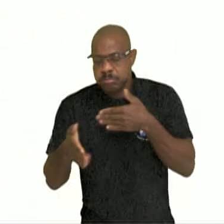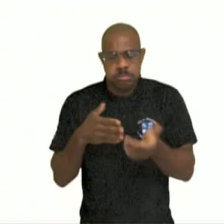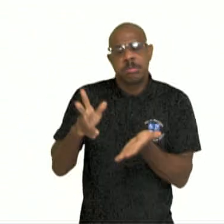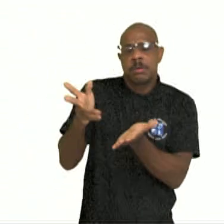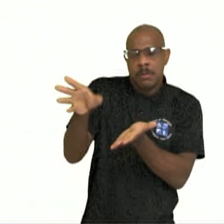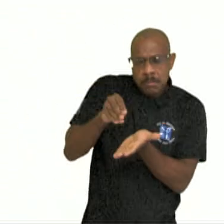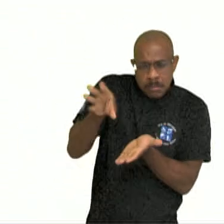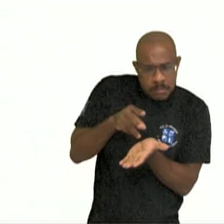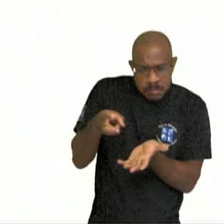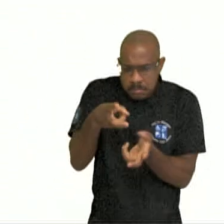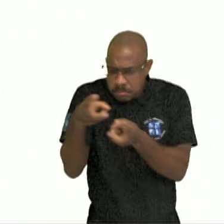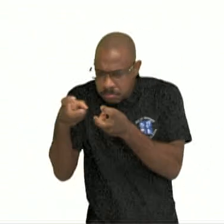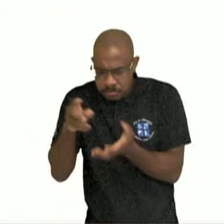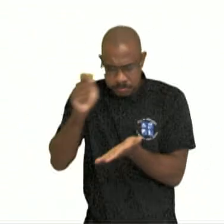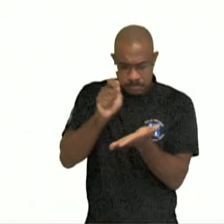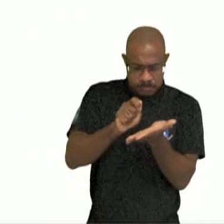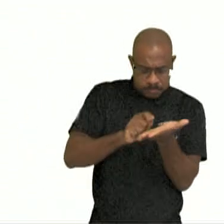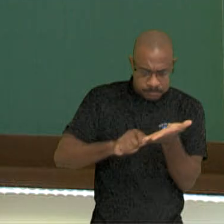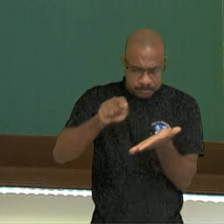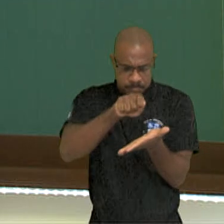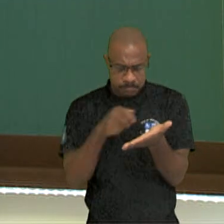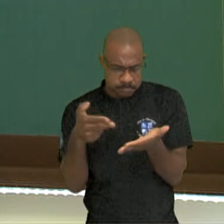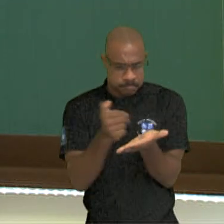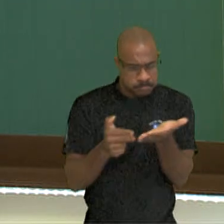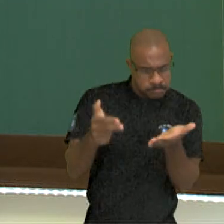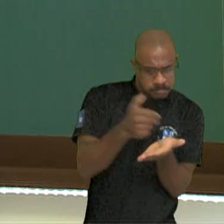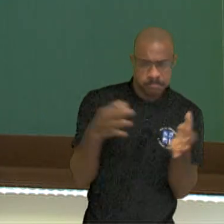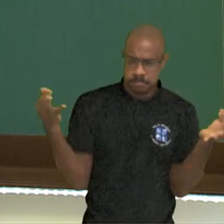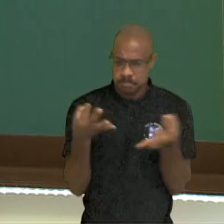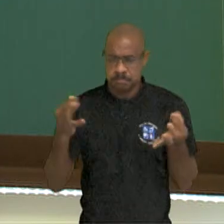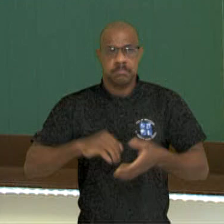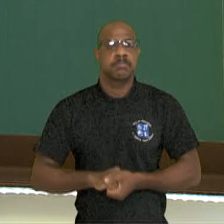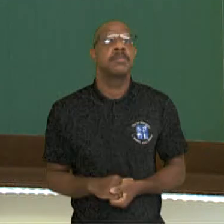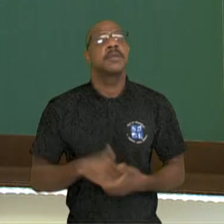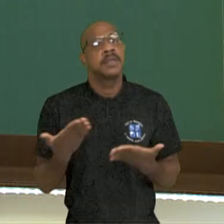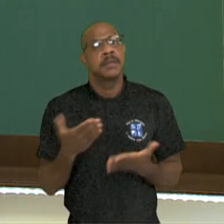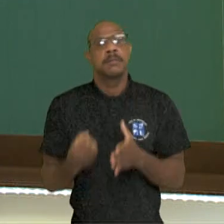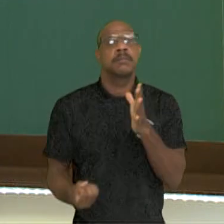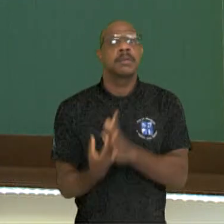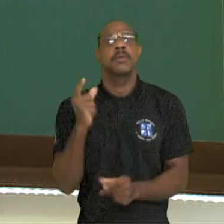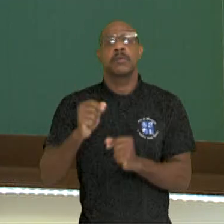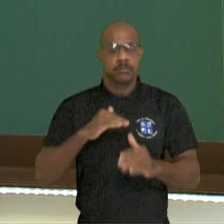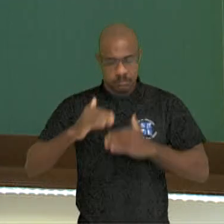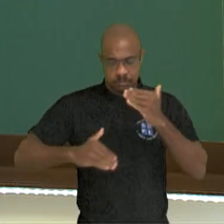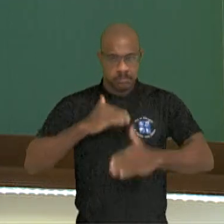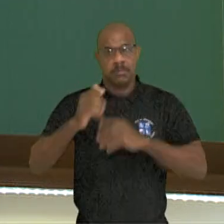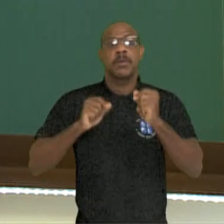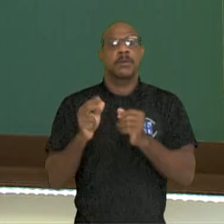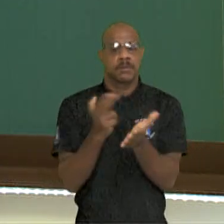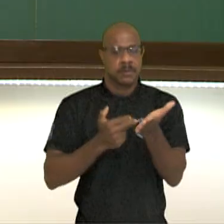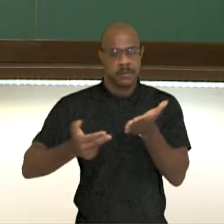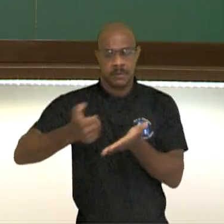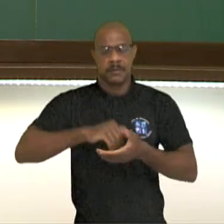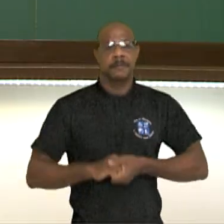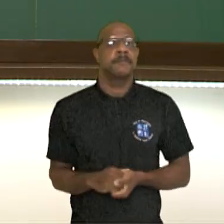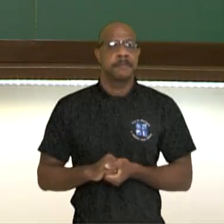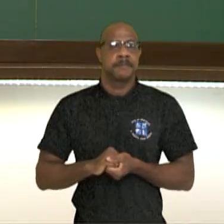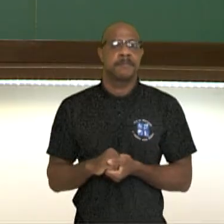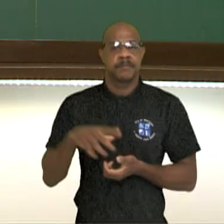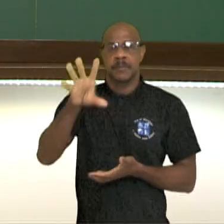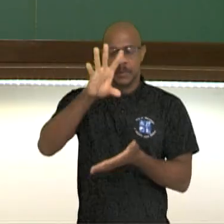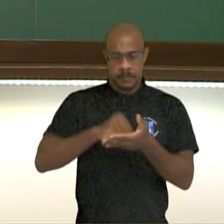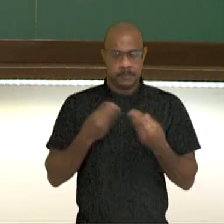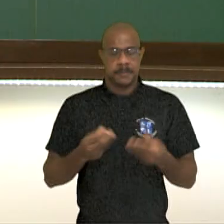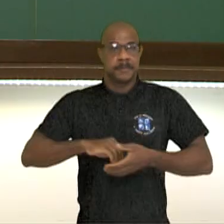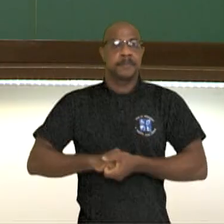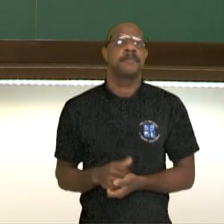deparava com aquelas representações e ia aperfeiçoando ela. E foi isso que resultou na evolução da cartografia. Agora que a gente já falou um pouquinho